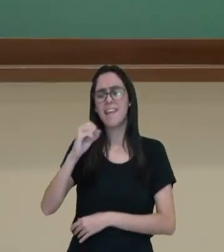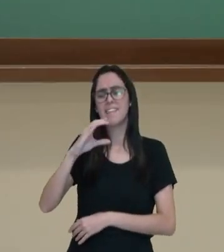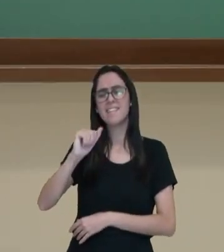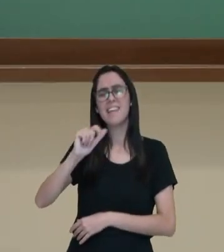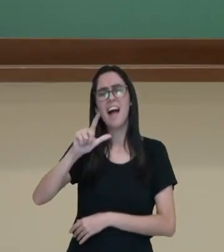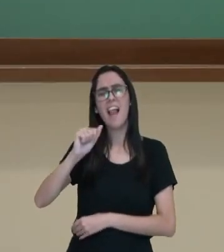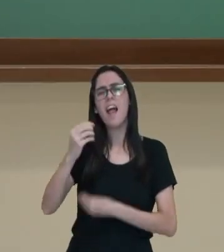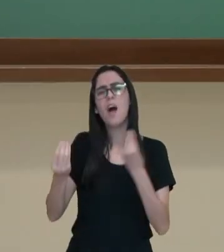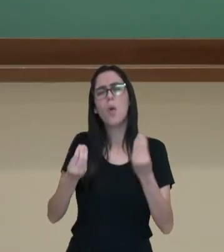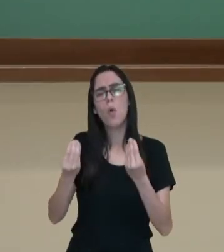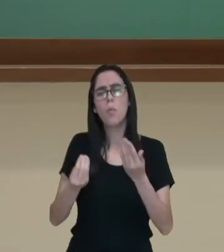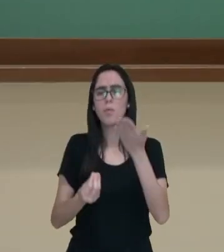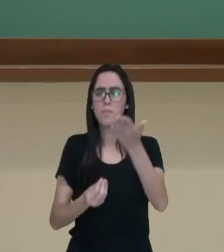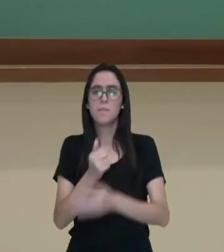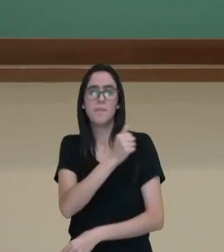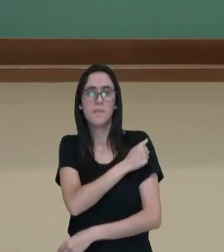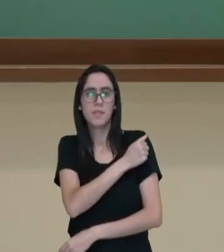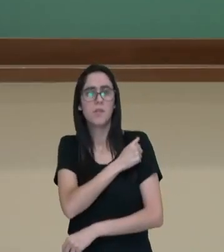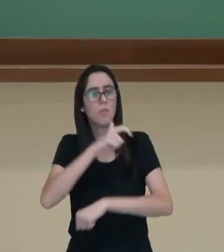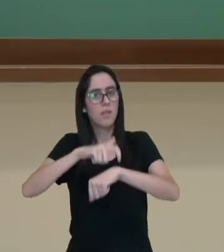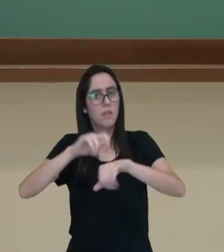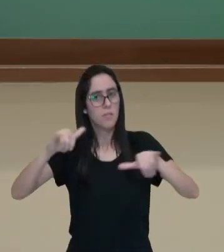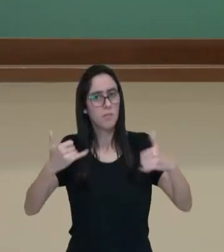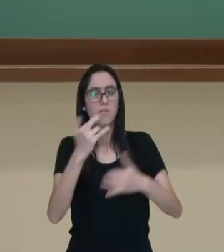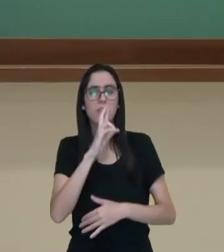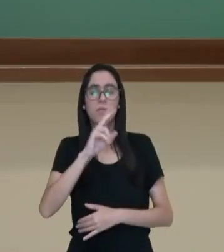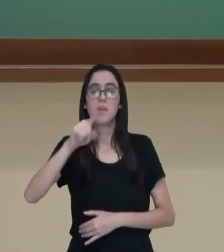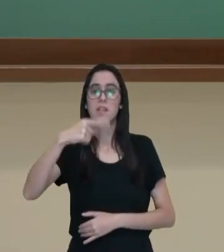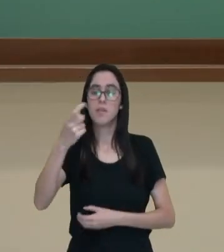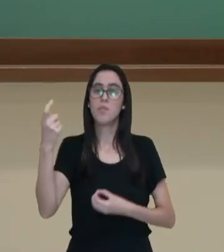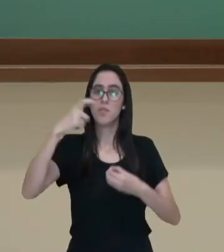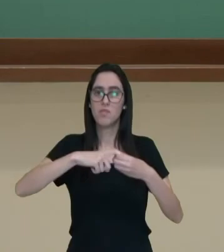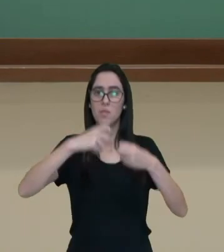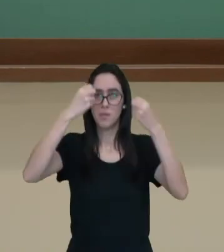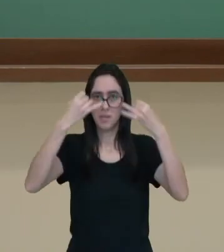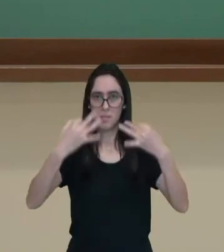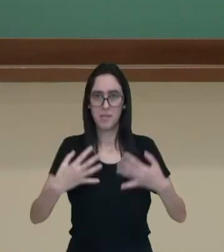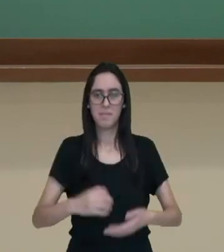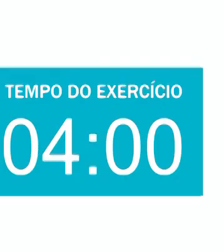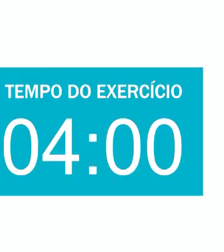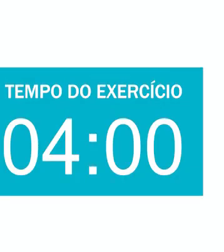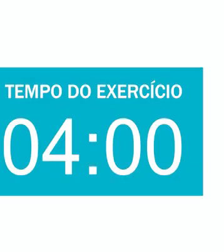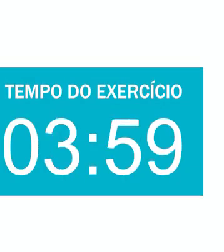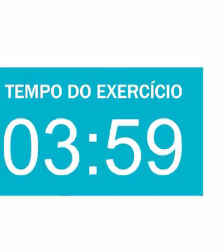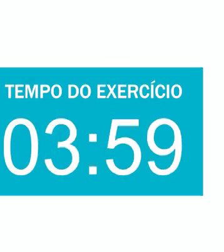Querido estudante, você terá um tempinho e na sequência nós vamos corrigir essa atividade.